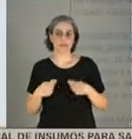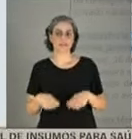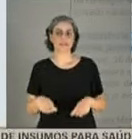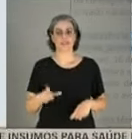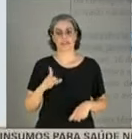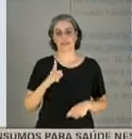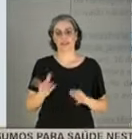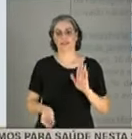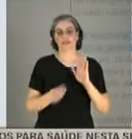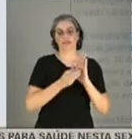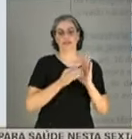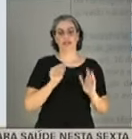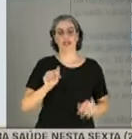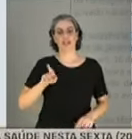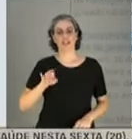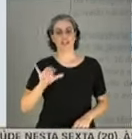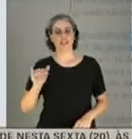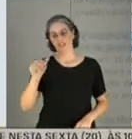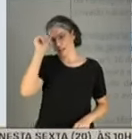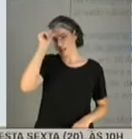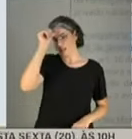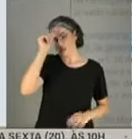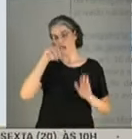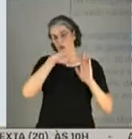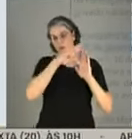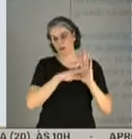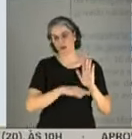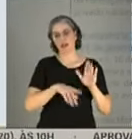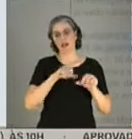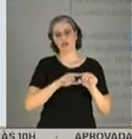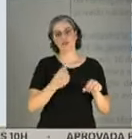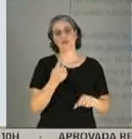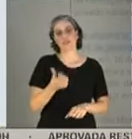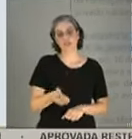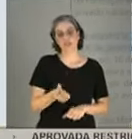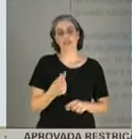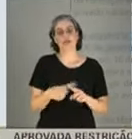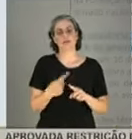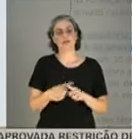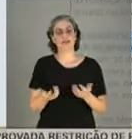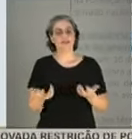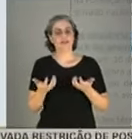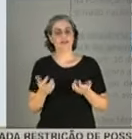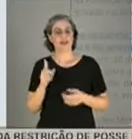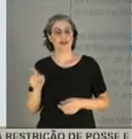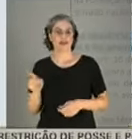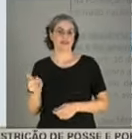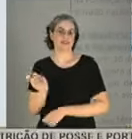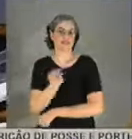de incluir a agência regulatória indiana no rol disposto no artigo 16 para viabilizar essa